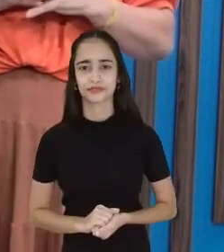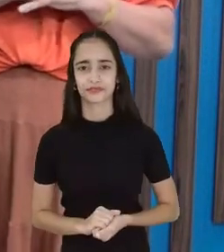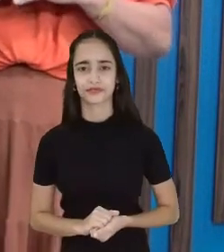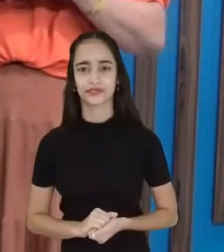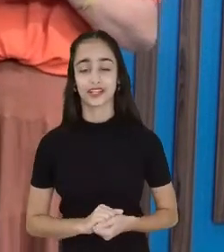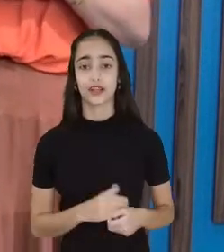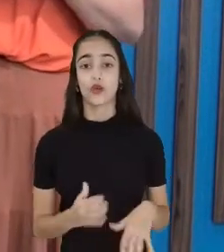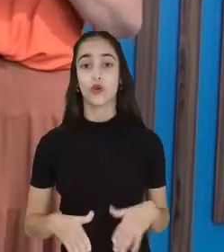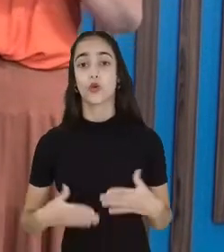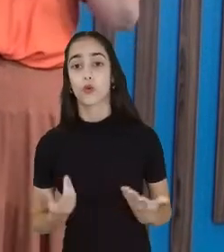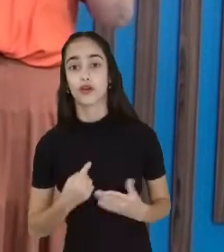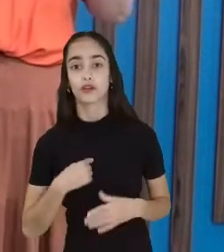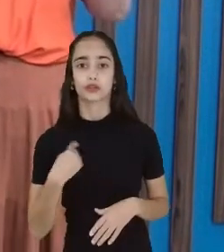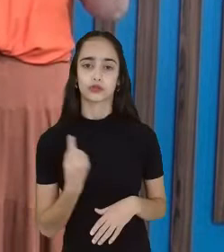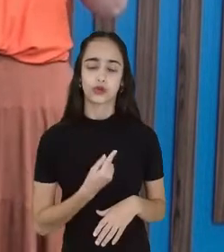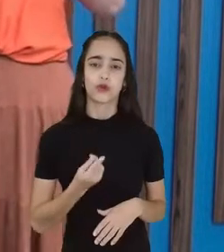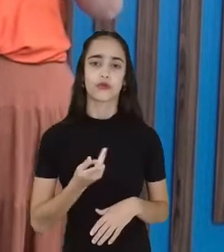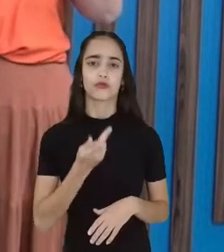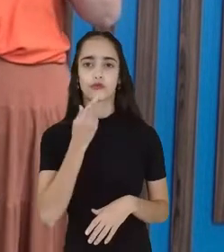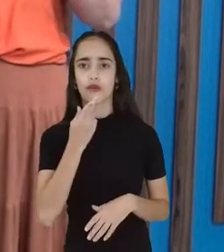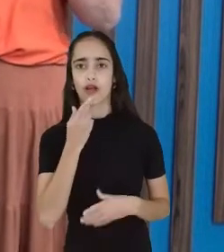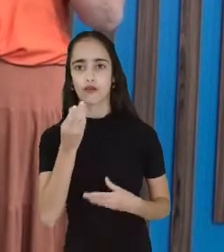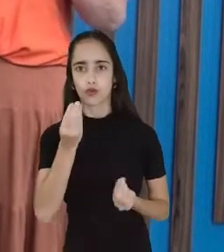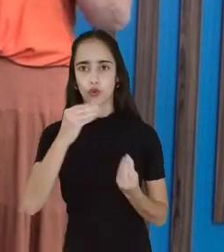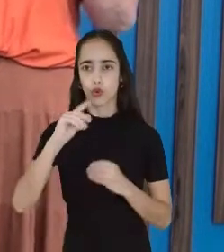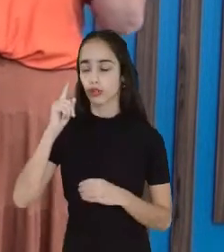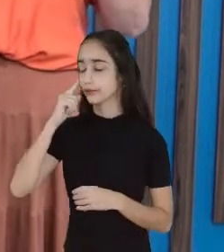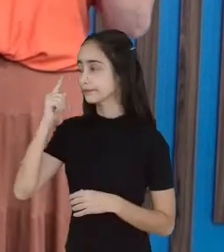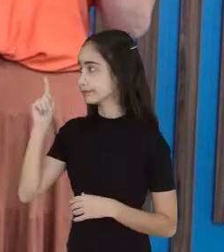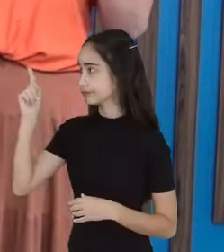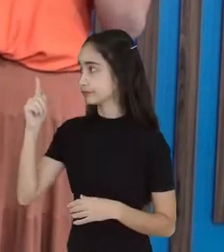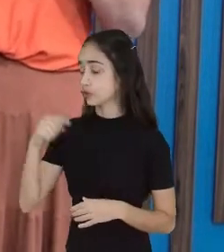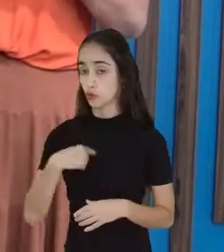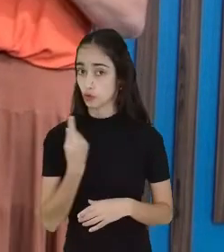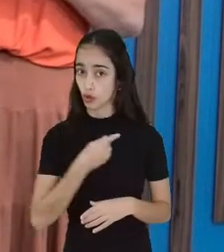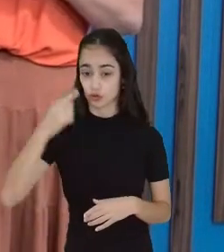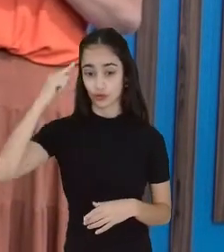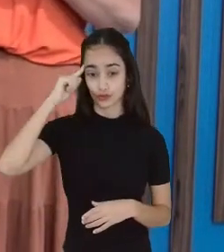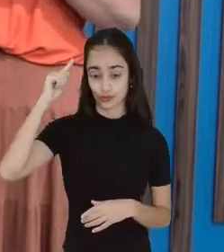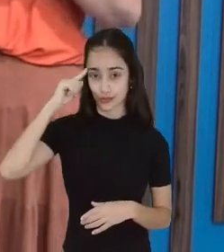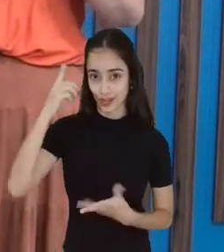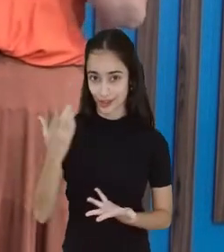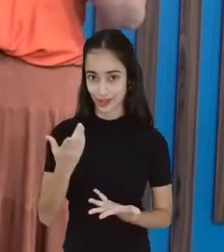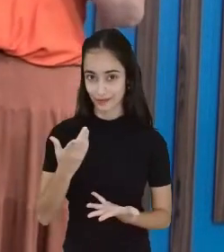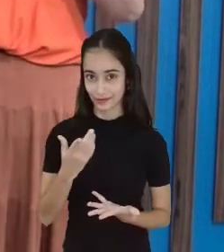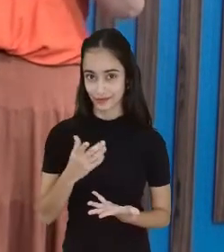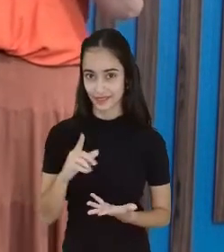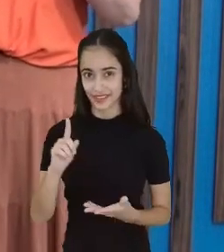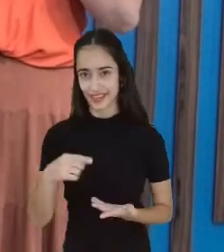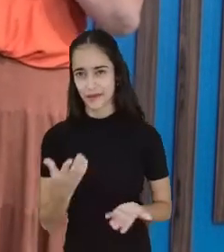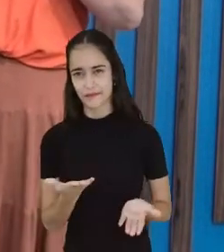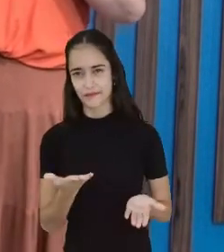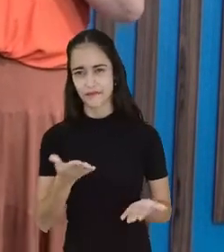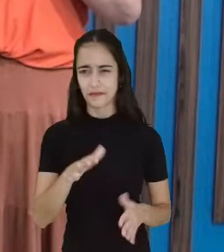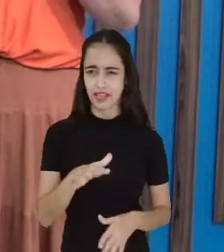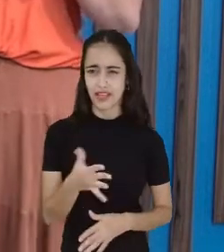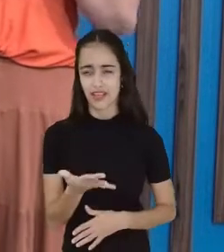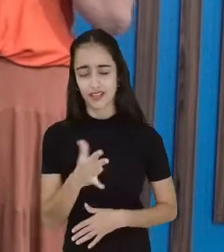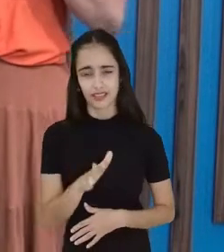aí nossos dias eu não tô falando só de agora né Eu Tô considerando aí nossos vocês mais ou